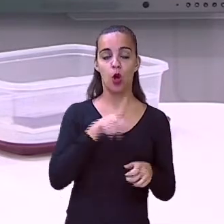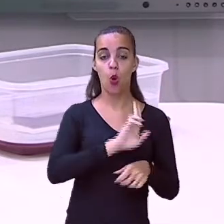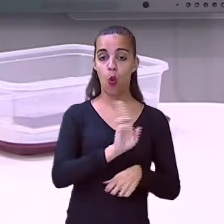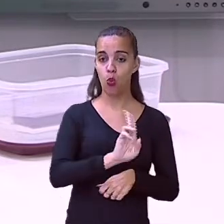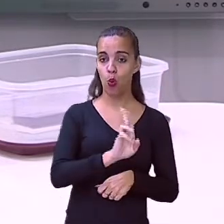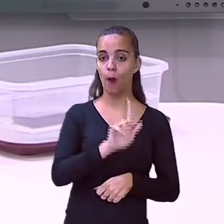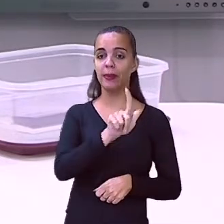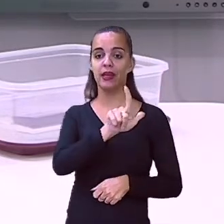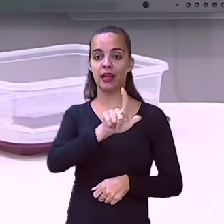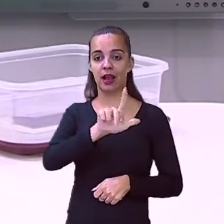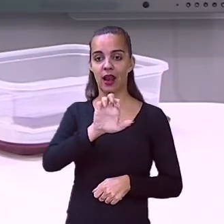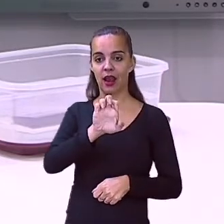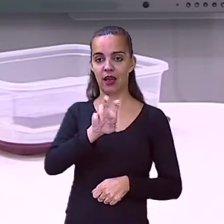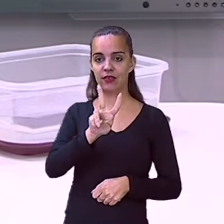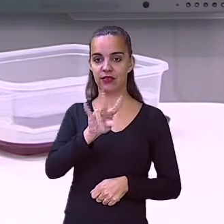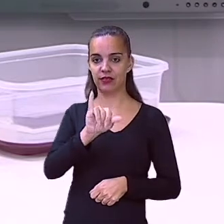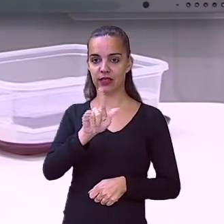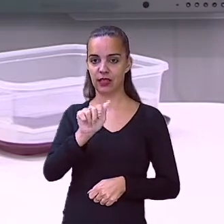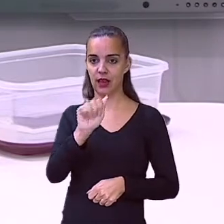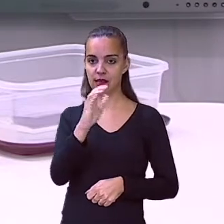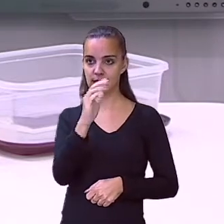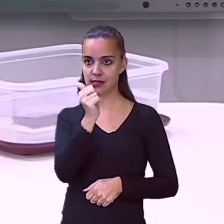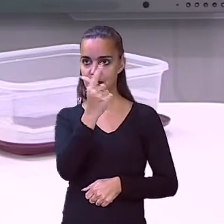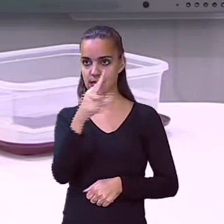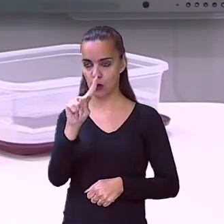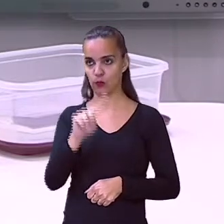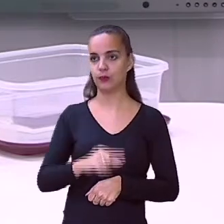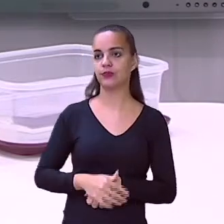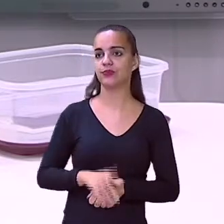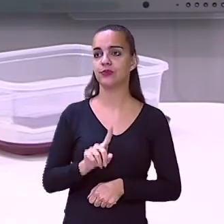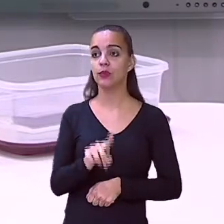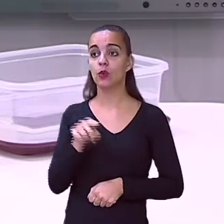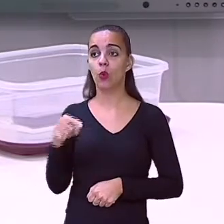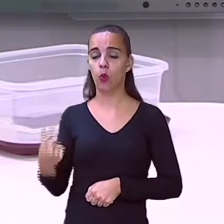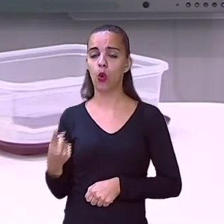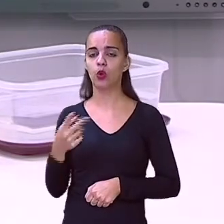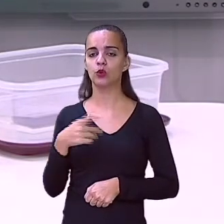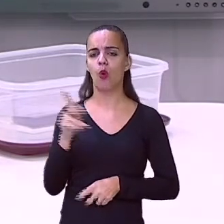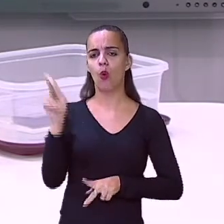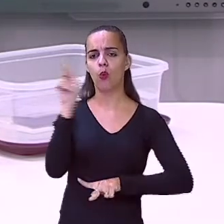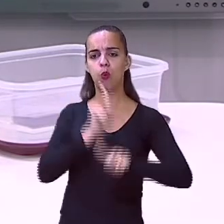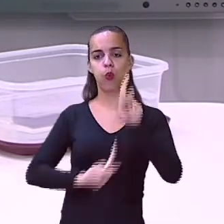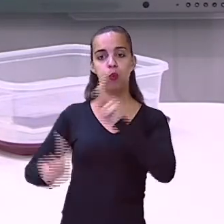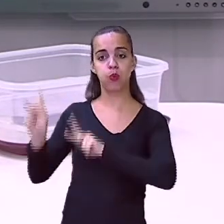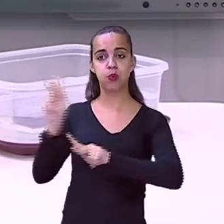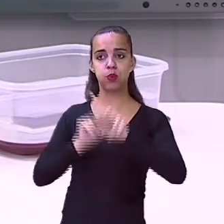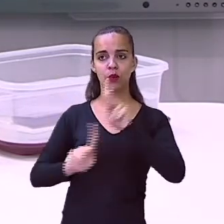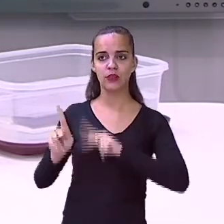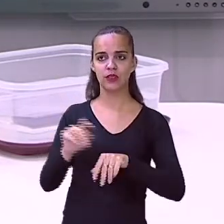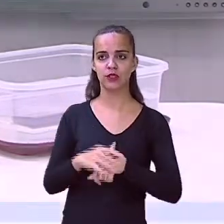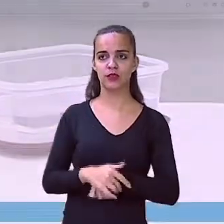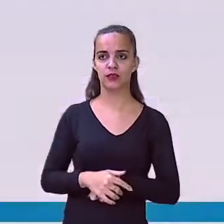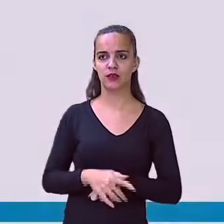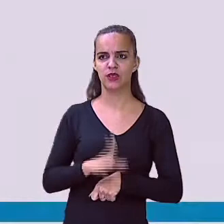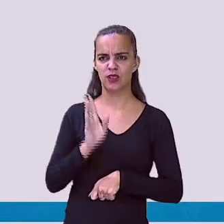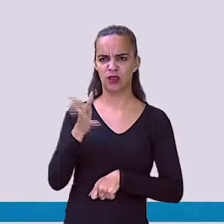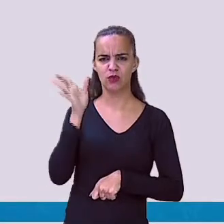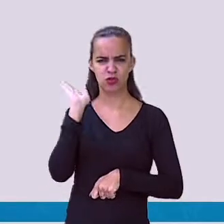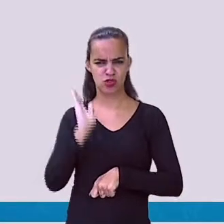chamado de levigação. Este outro processo, de repente você já